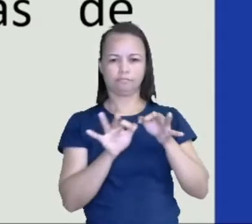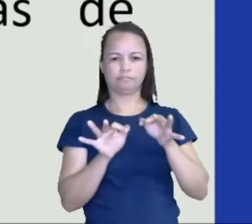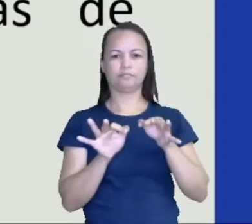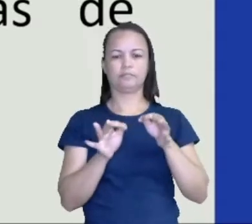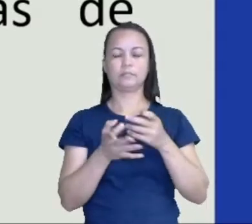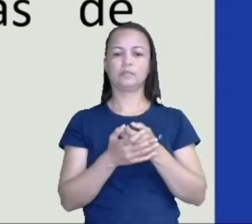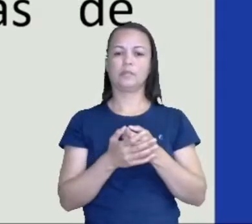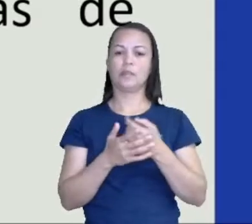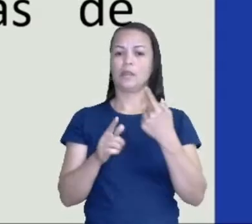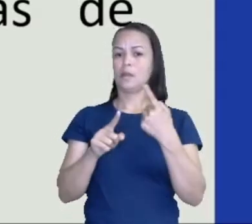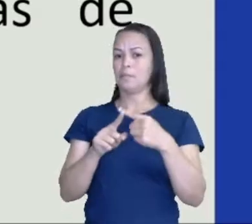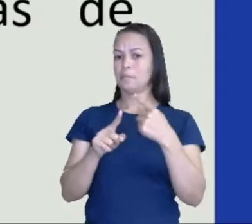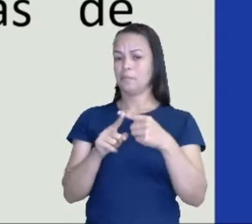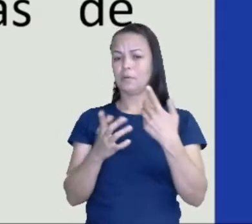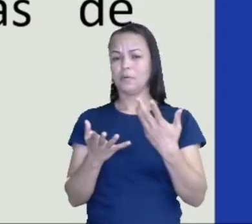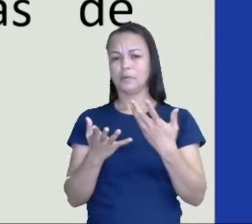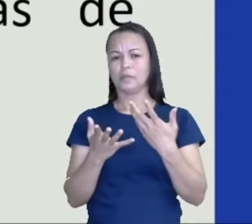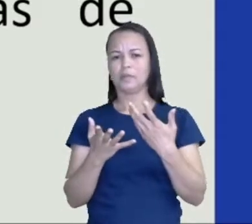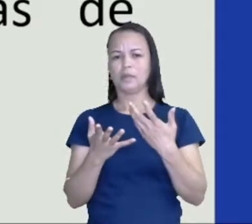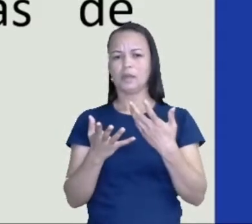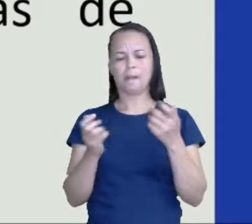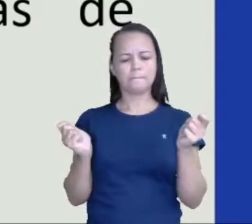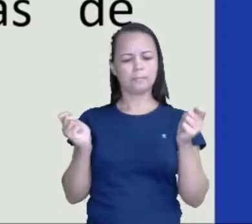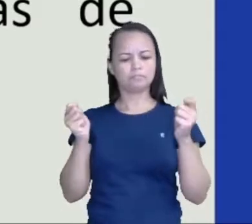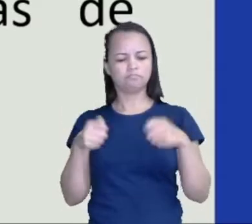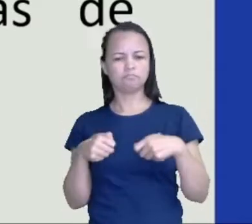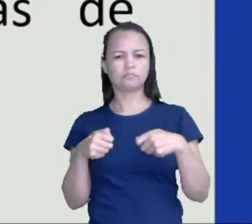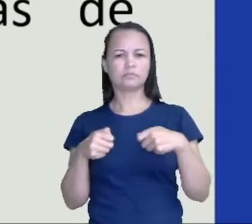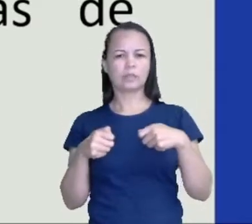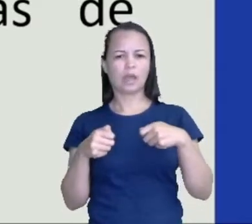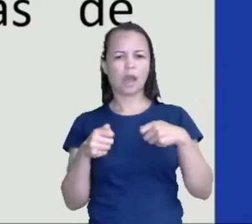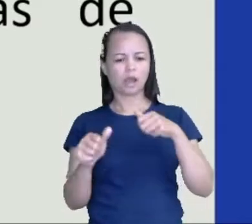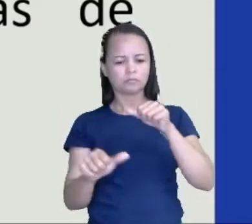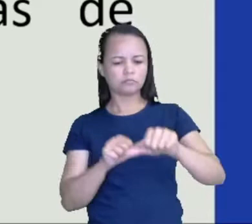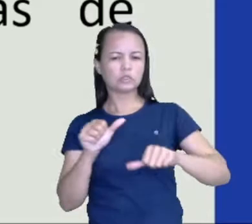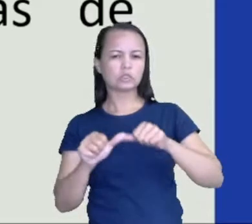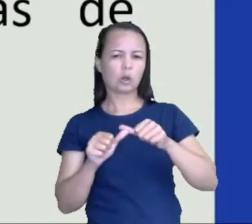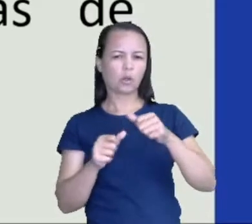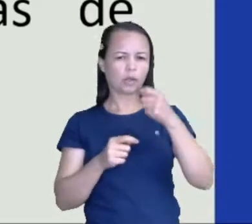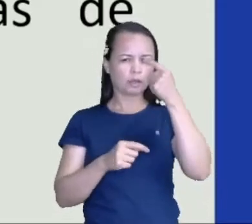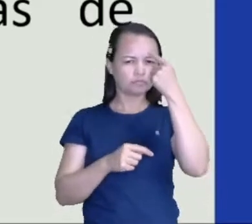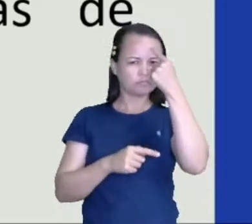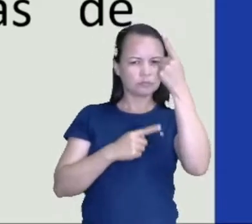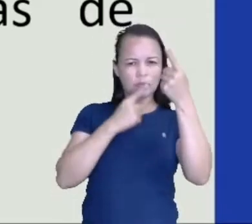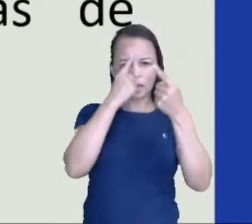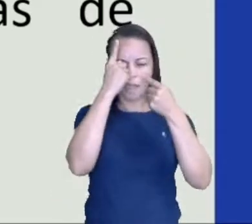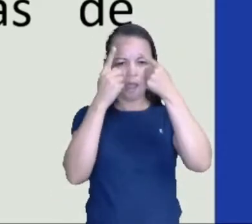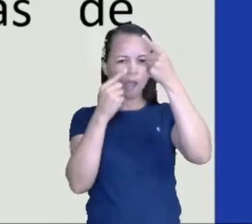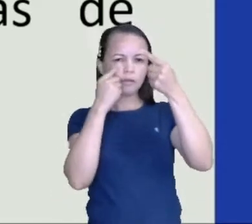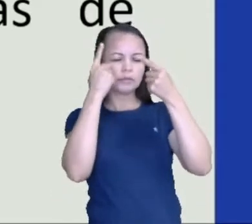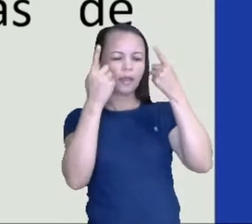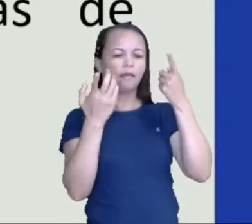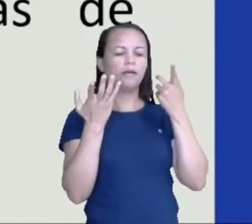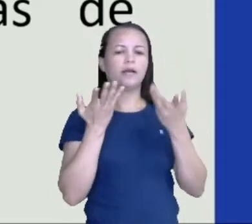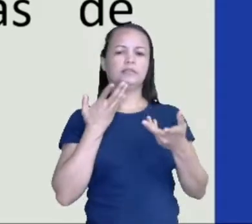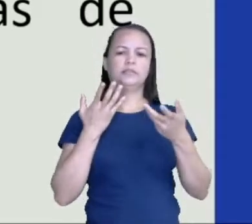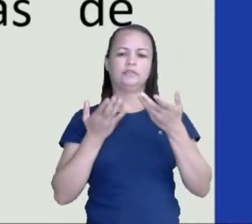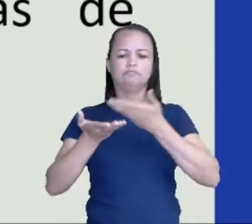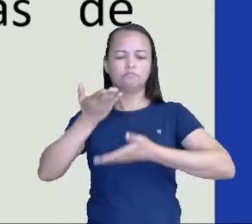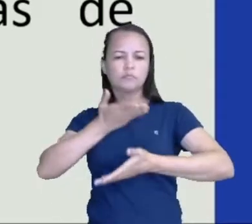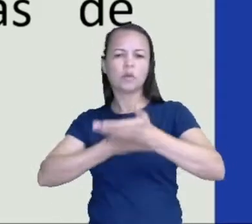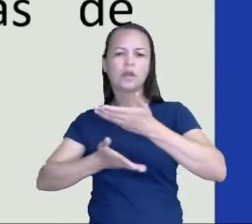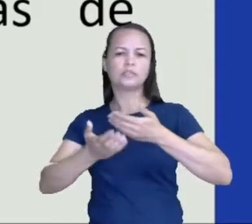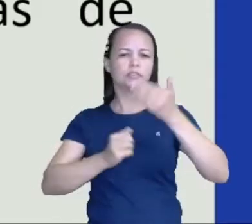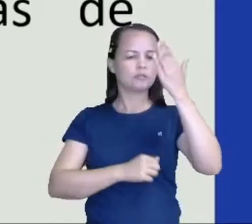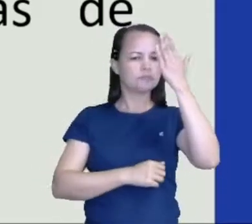Isso porque ela possibilita a troca de ideias, a circulação de saberes e